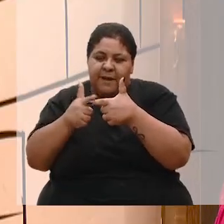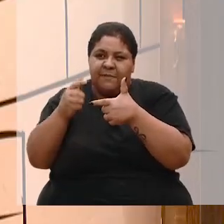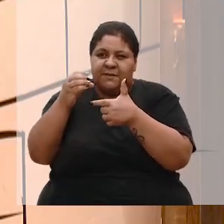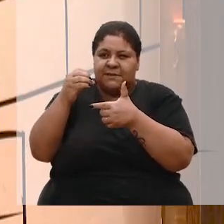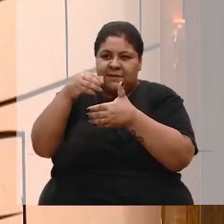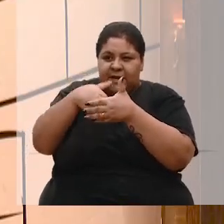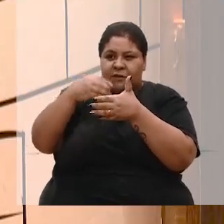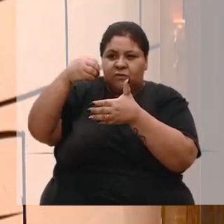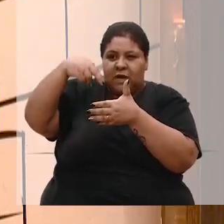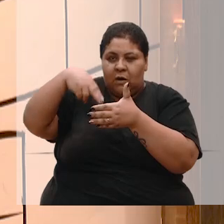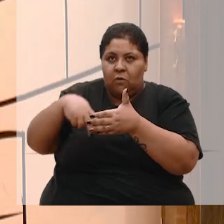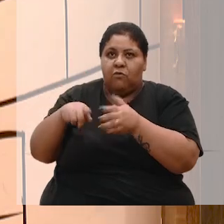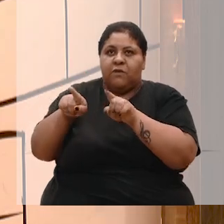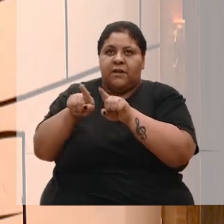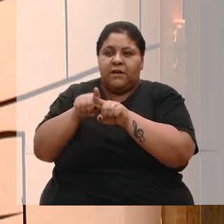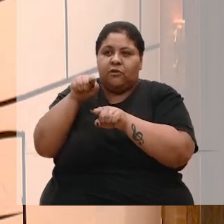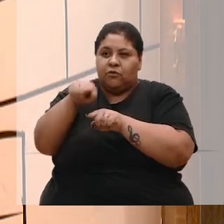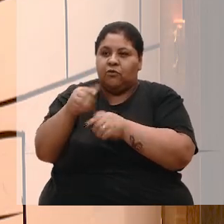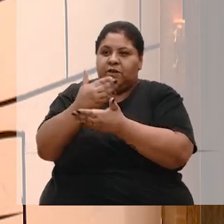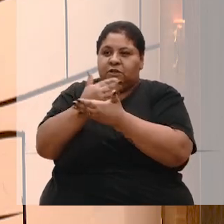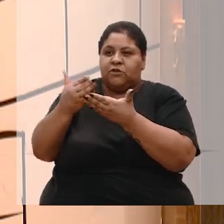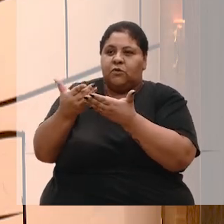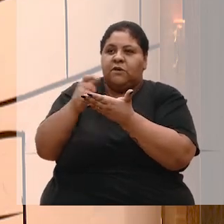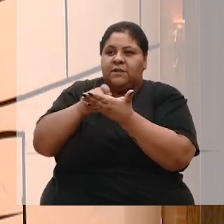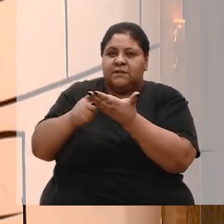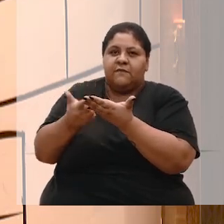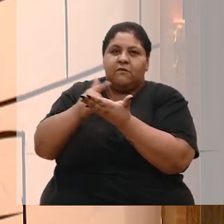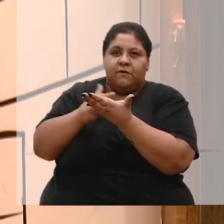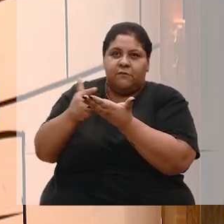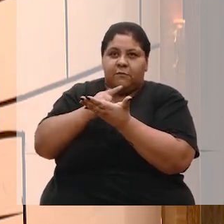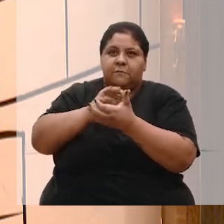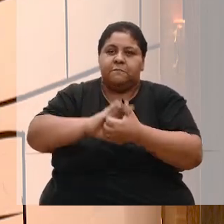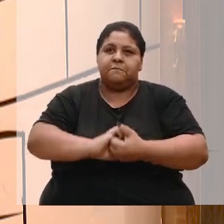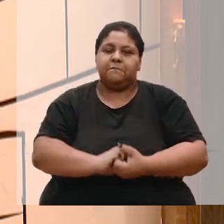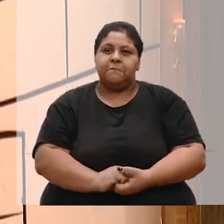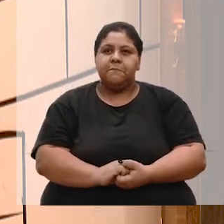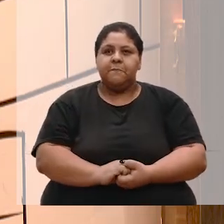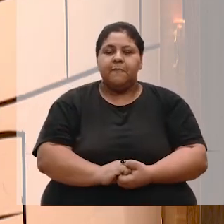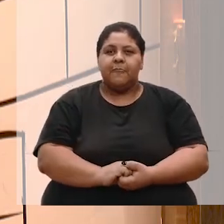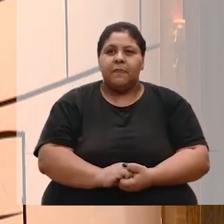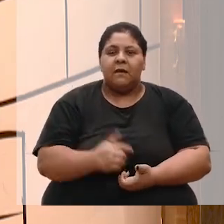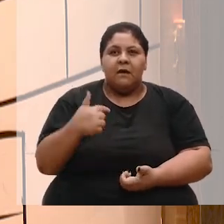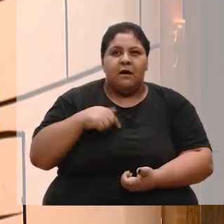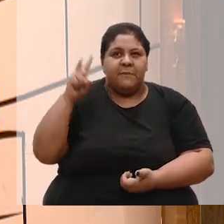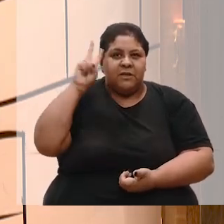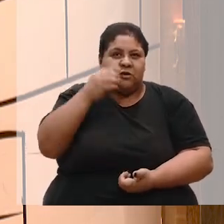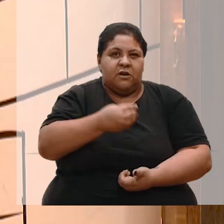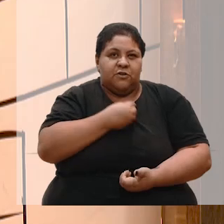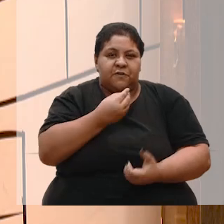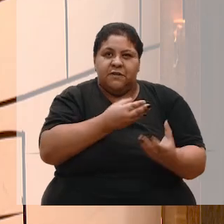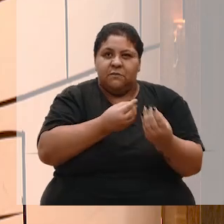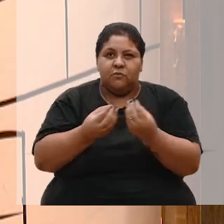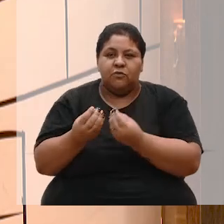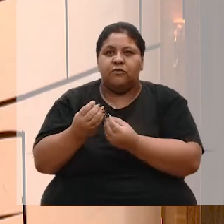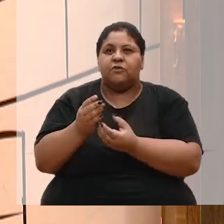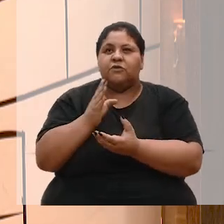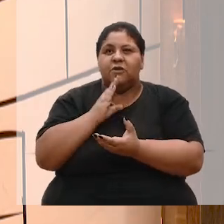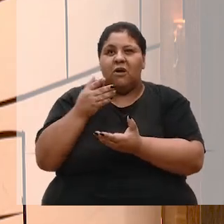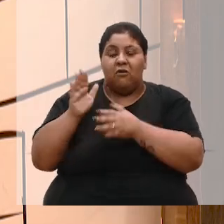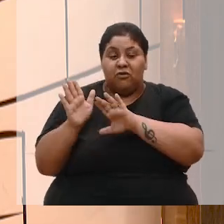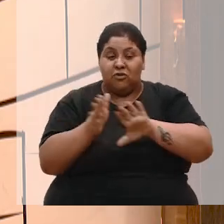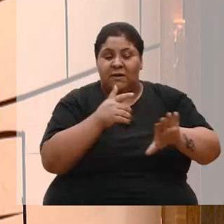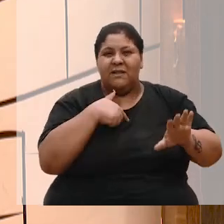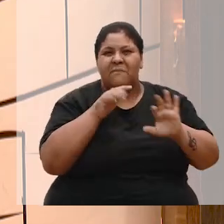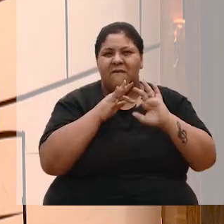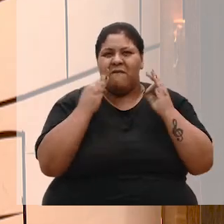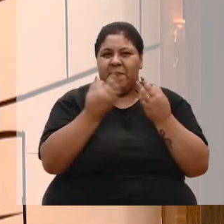a rotina que eu passei, né? A minha trajetória de vida, muitos conhecem, né? Que eu fui excluída da minha família muito